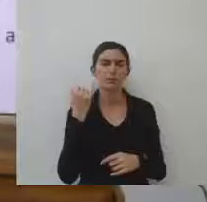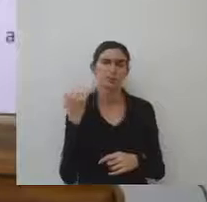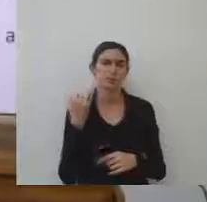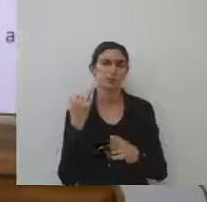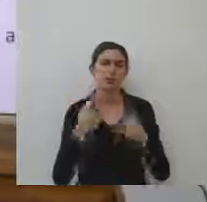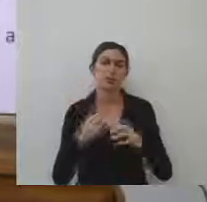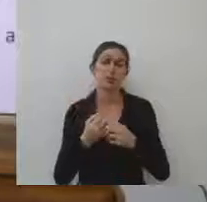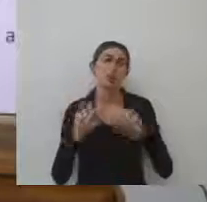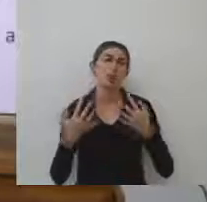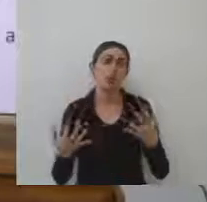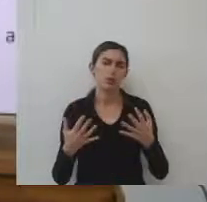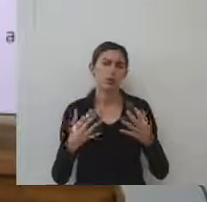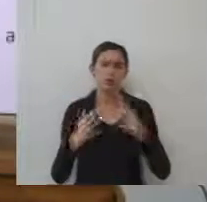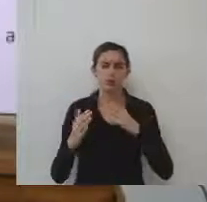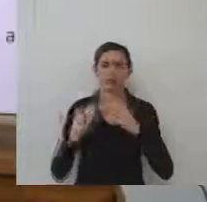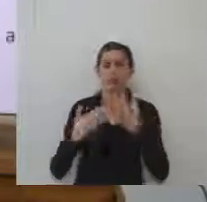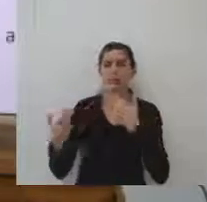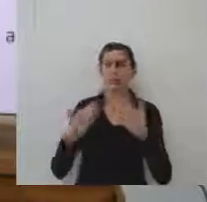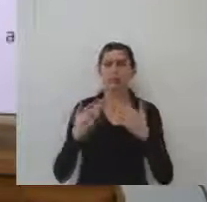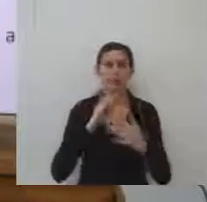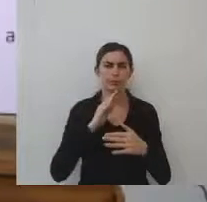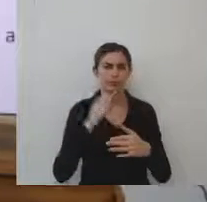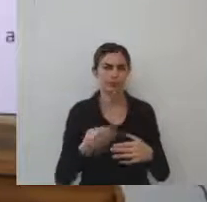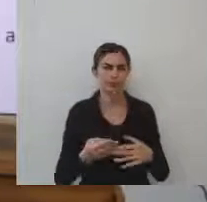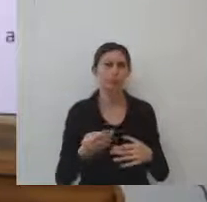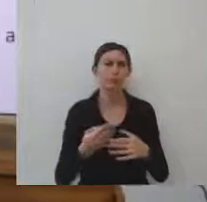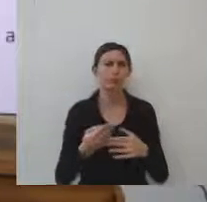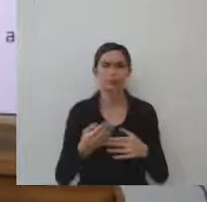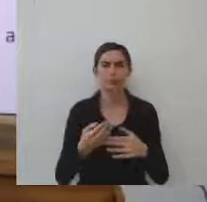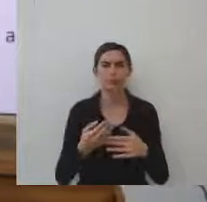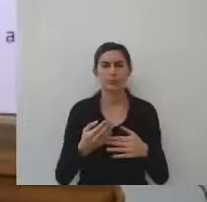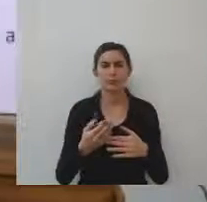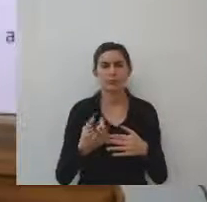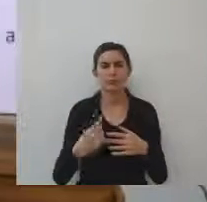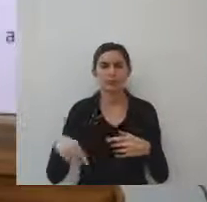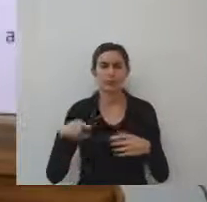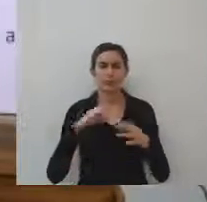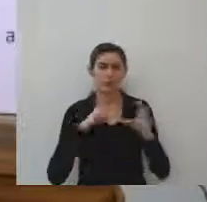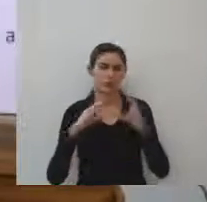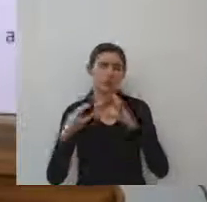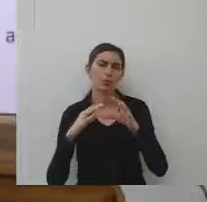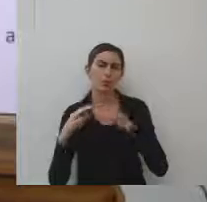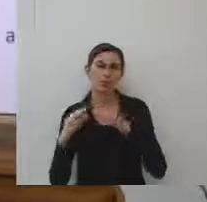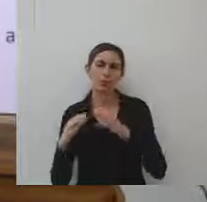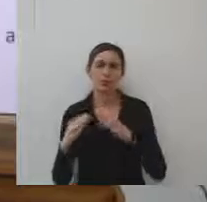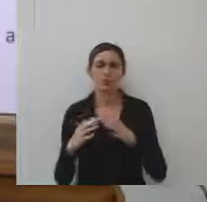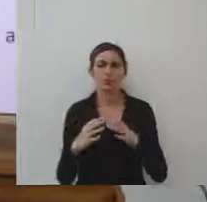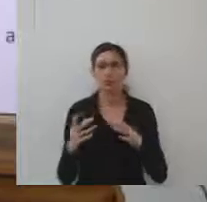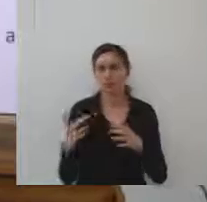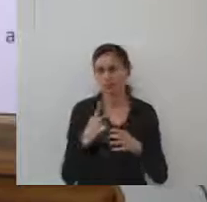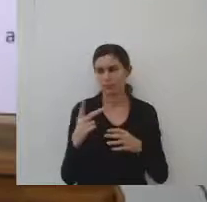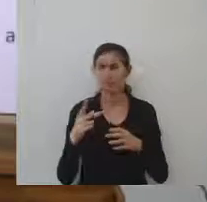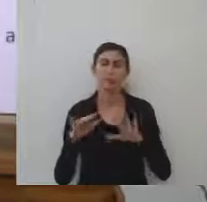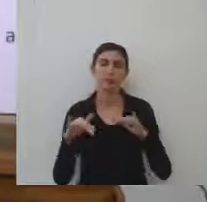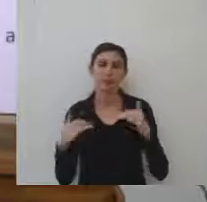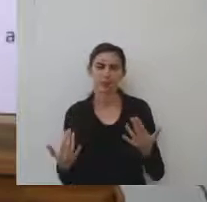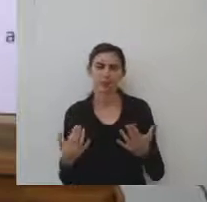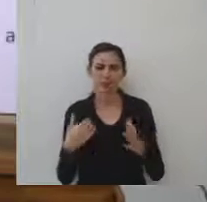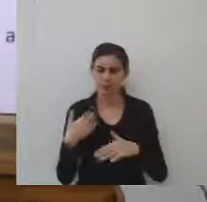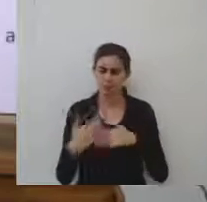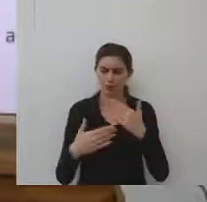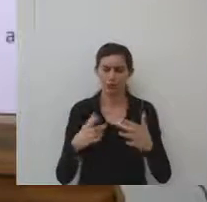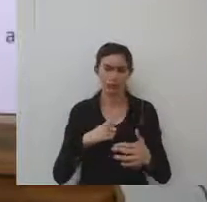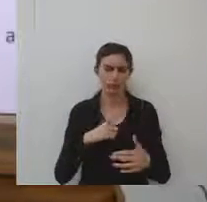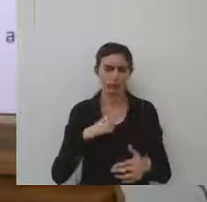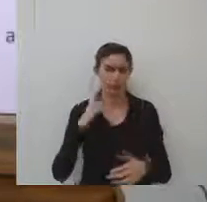importante quando há uma viabilização direta entre o comunicador e o interlocutor. Então, à medida que eu